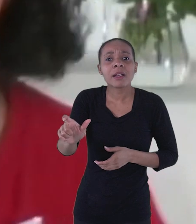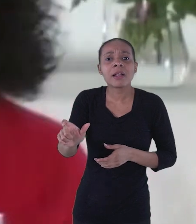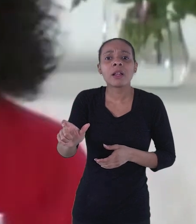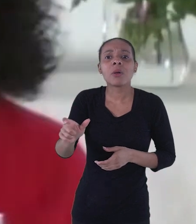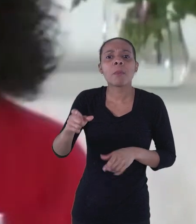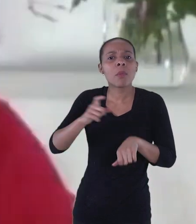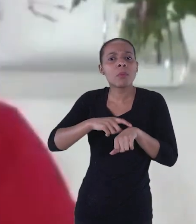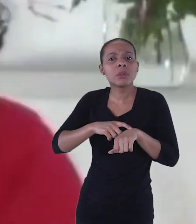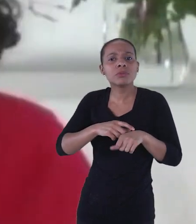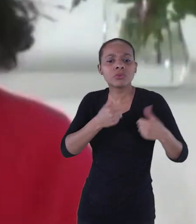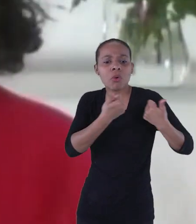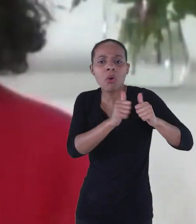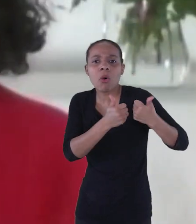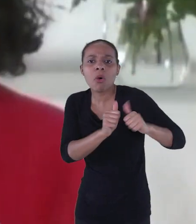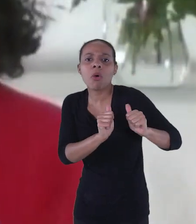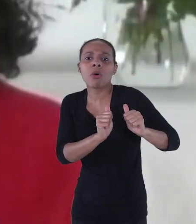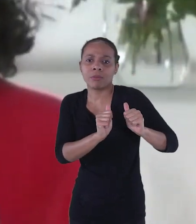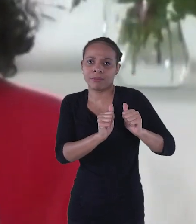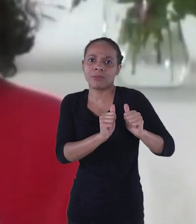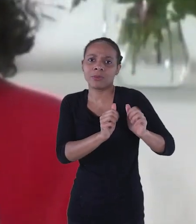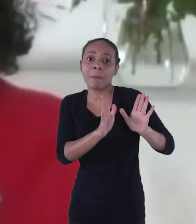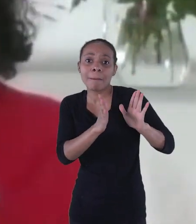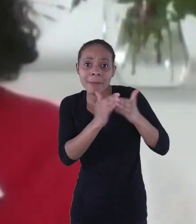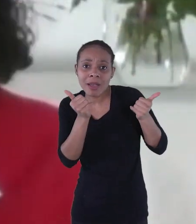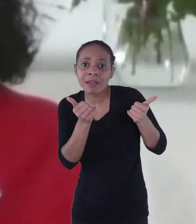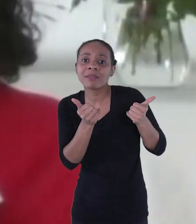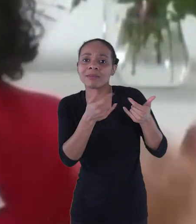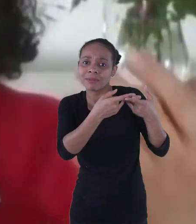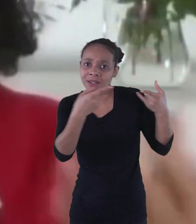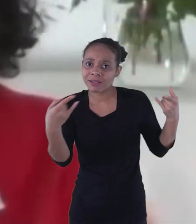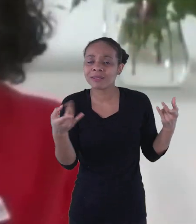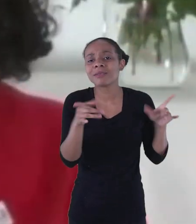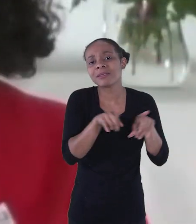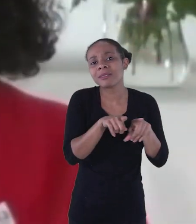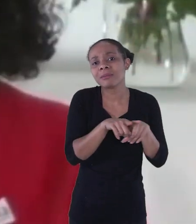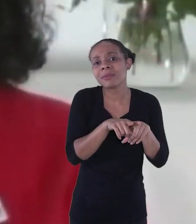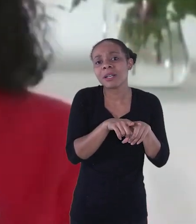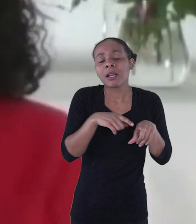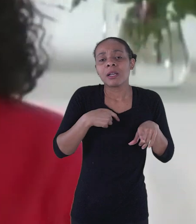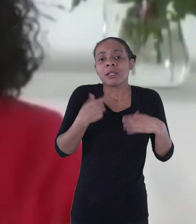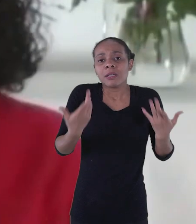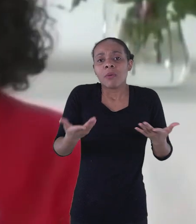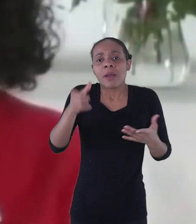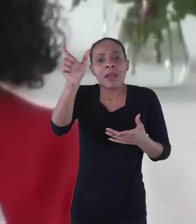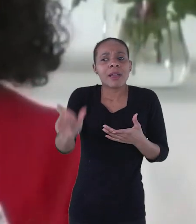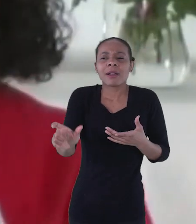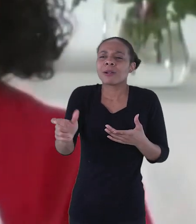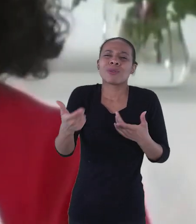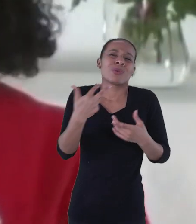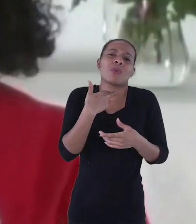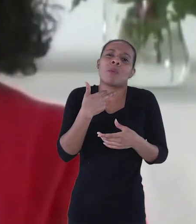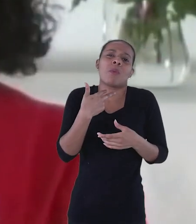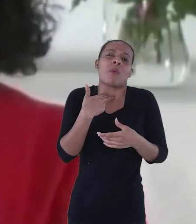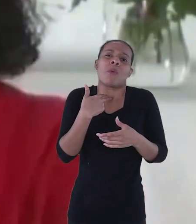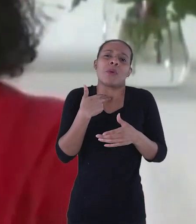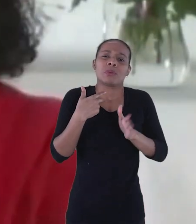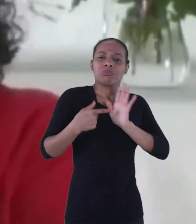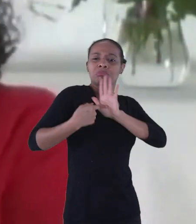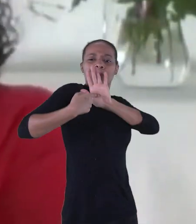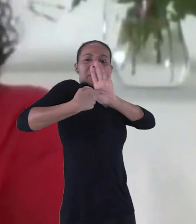por onde ela viveu um outro tipo de vida. A Carolina não pode mais se apresentar na sociedade com uma